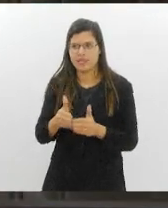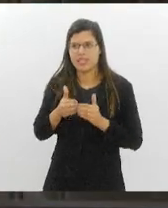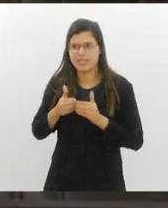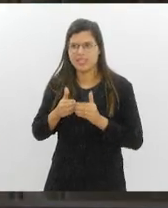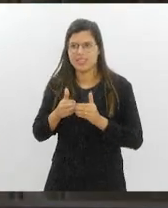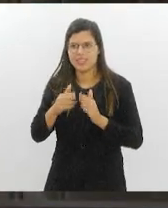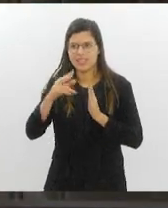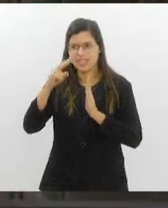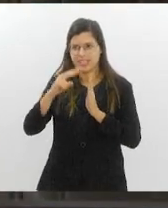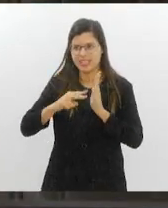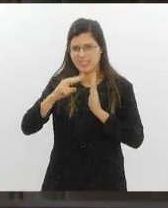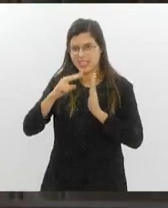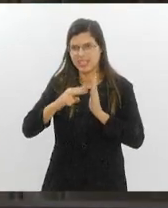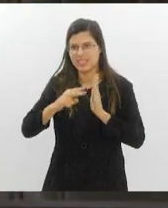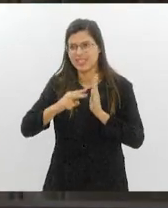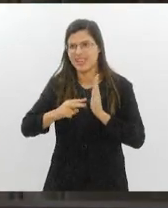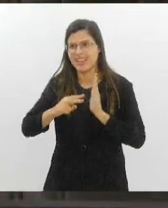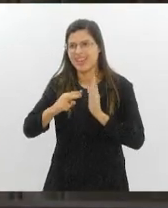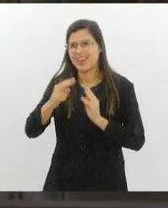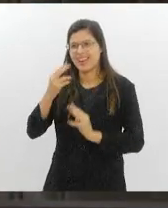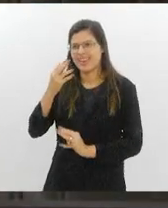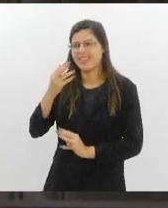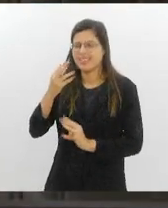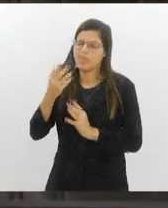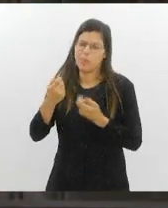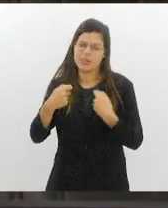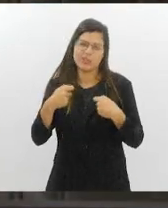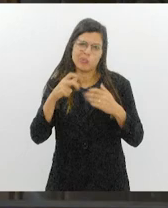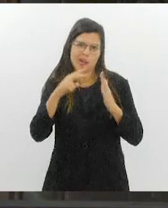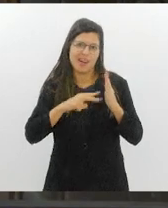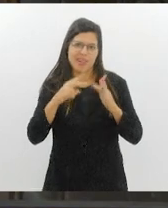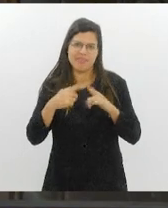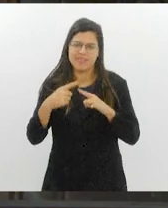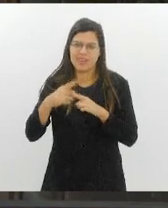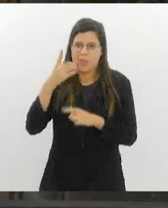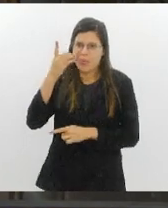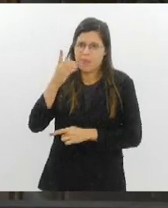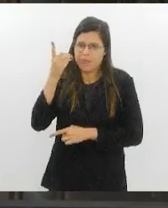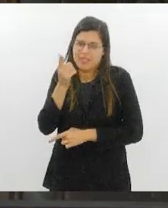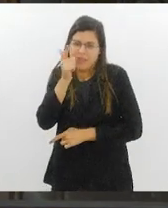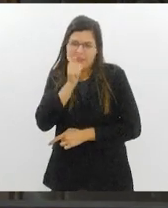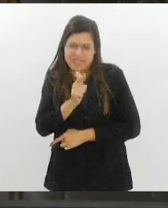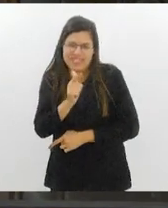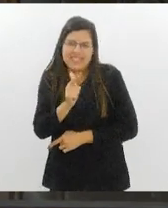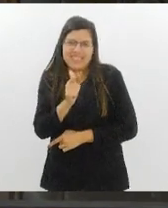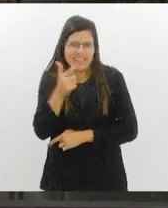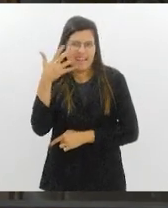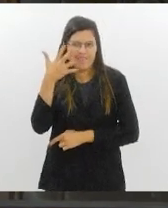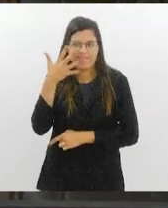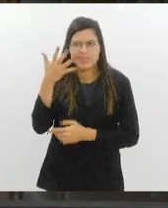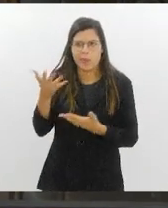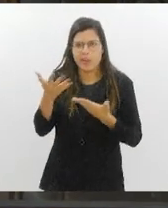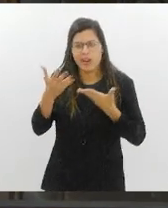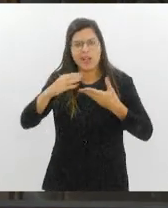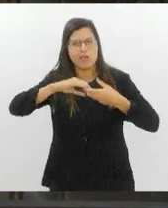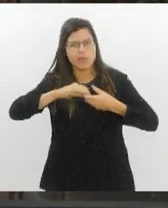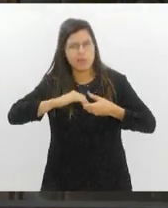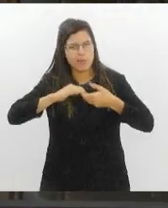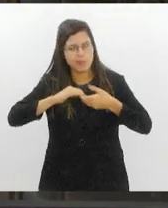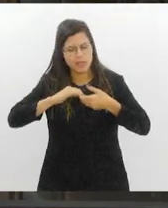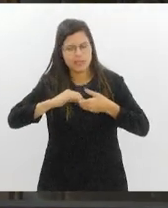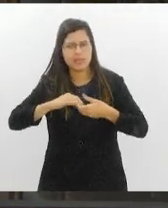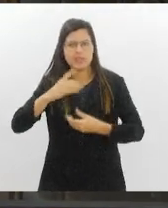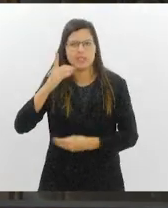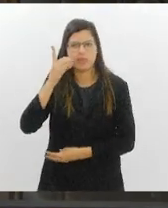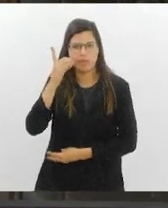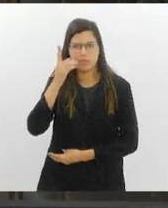tenho toda essa destreza dos nossos deputados queridos. Eu queria primeiro saudar a deputada Élica Takimoto,